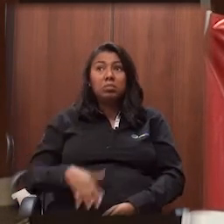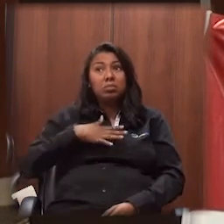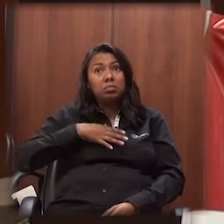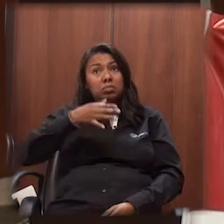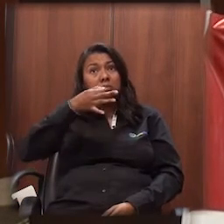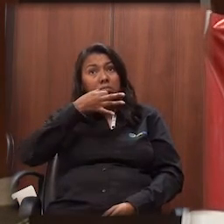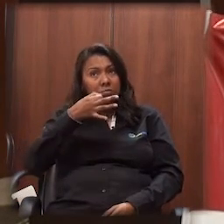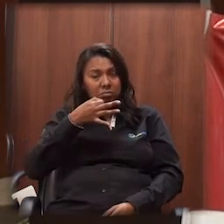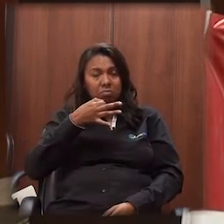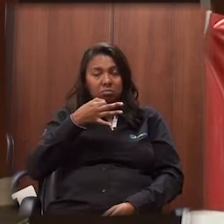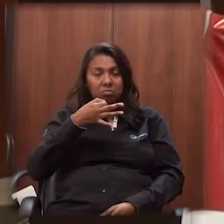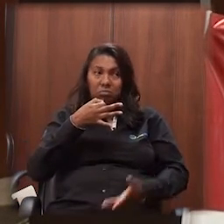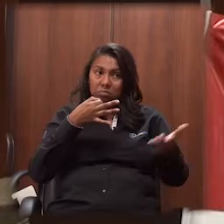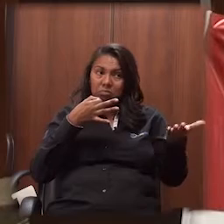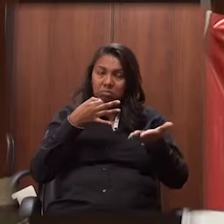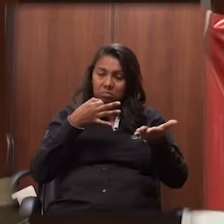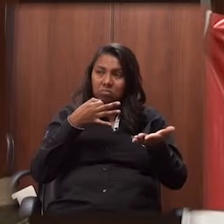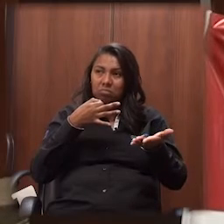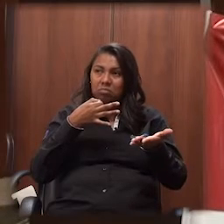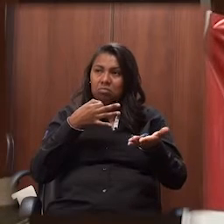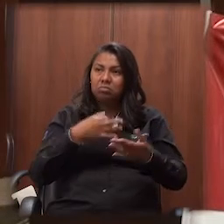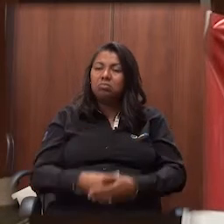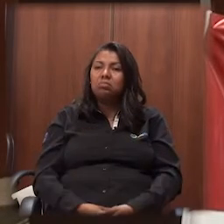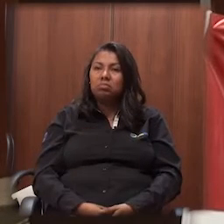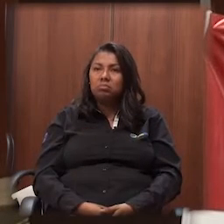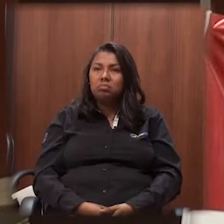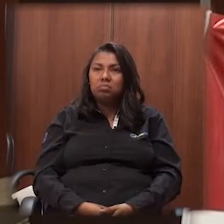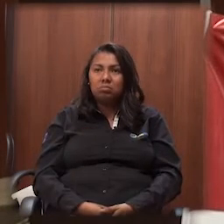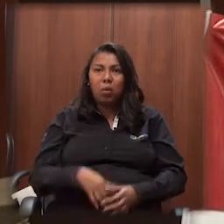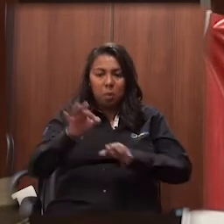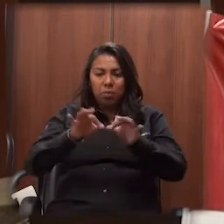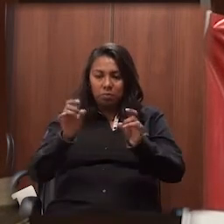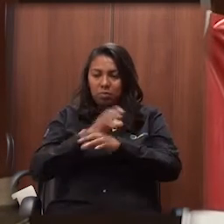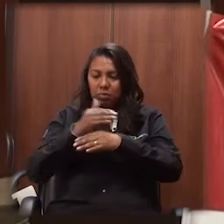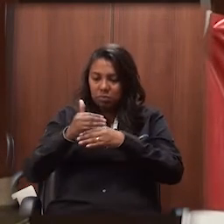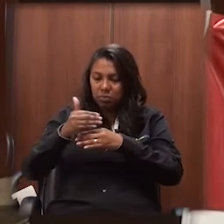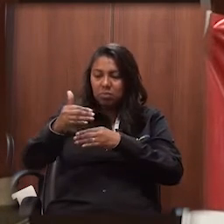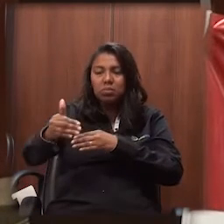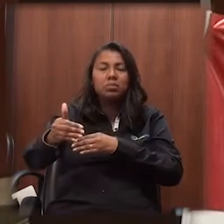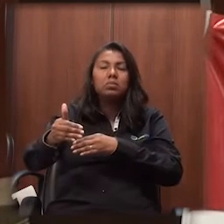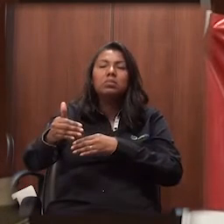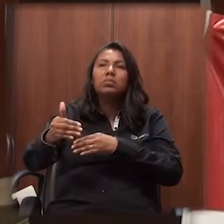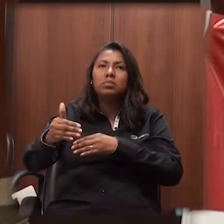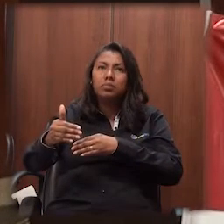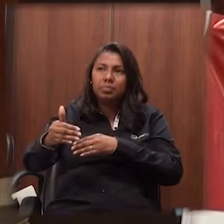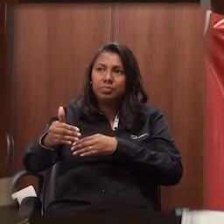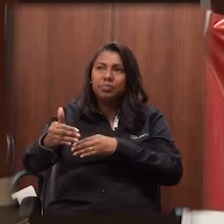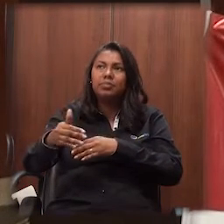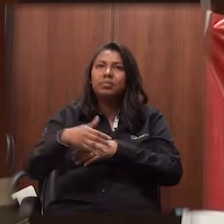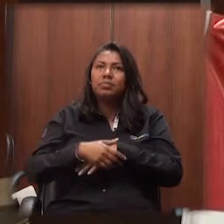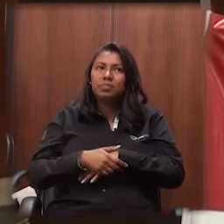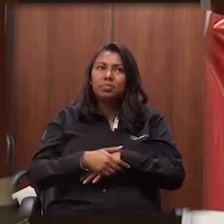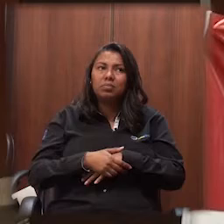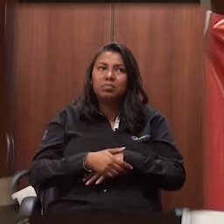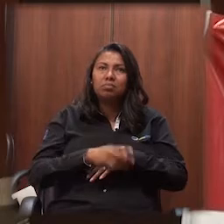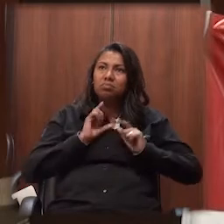primeiro esforço, a partir da existência do plano, aponta que se está muito aquém do esperado